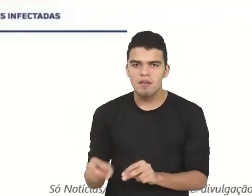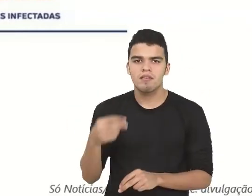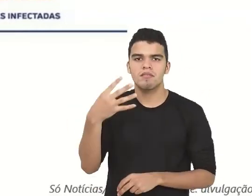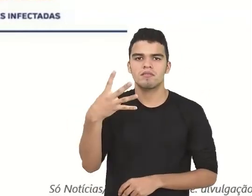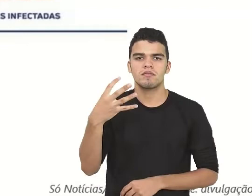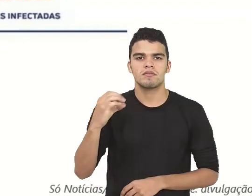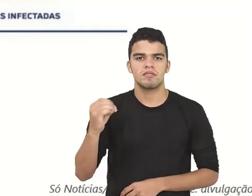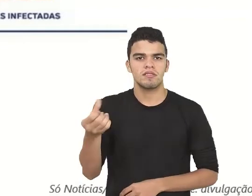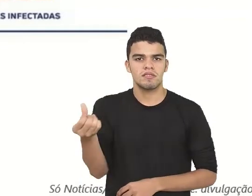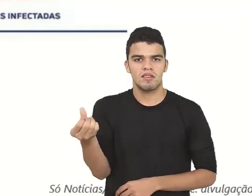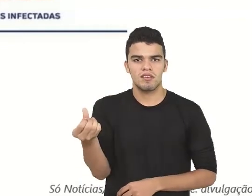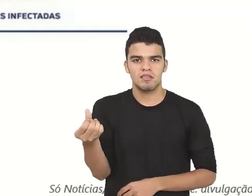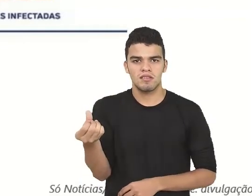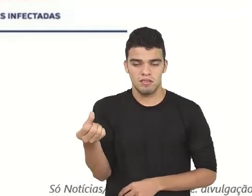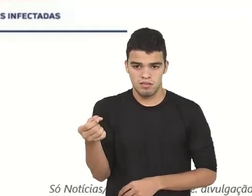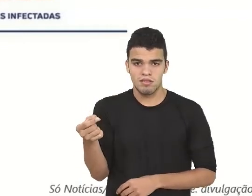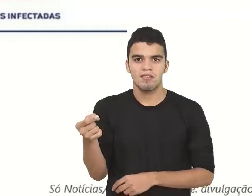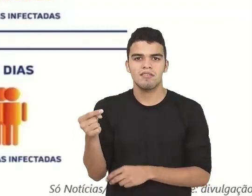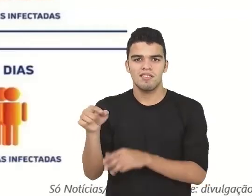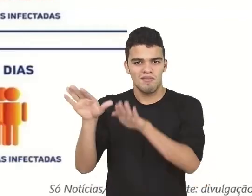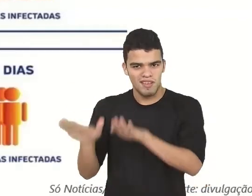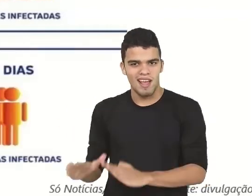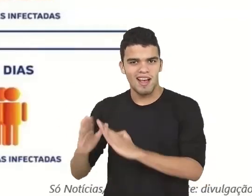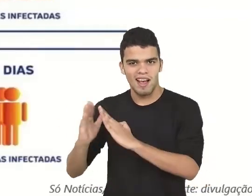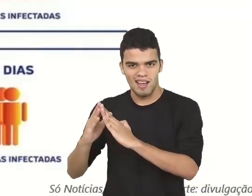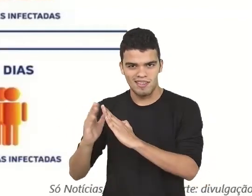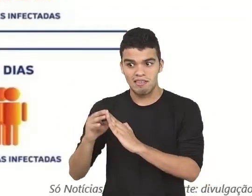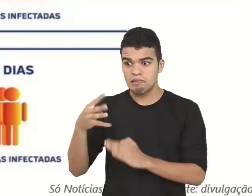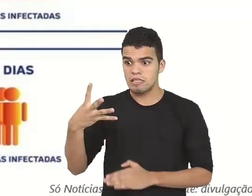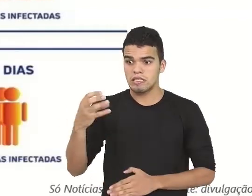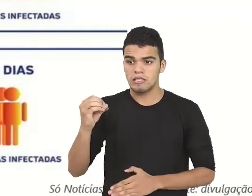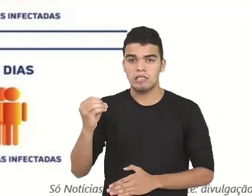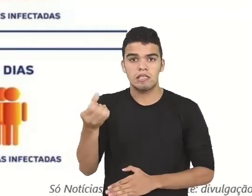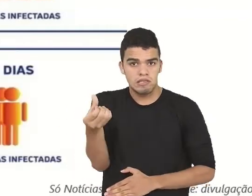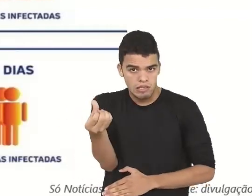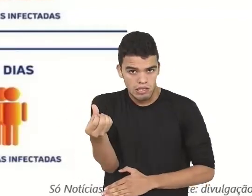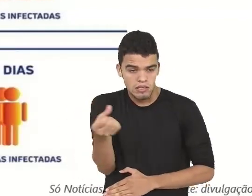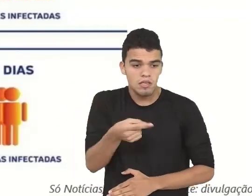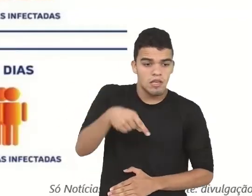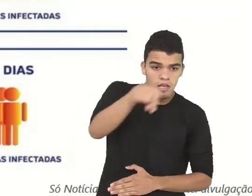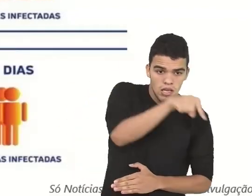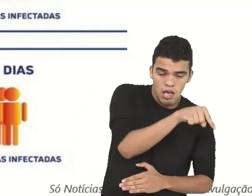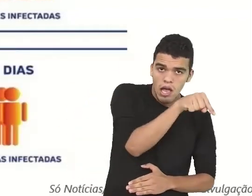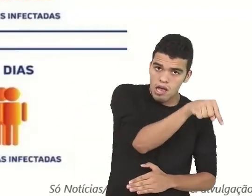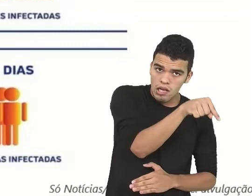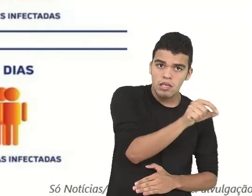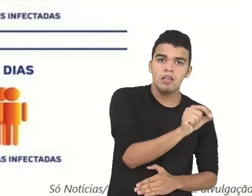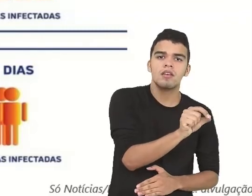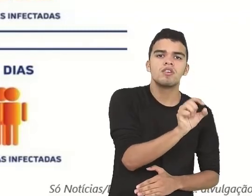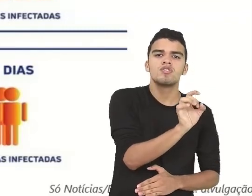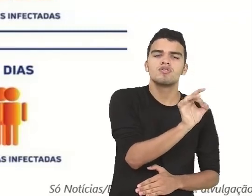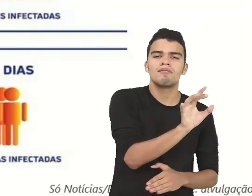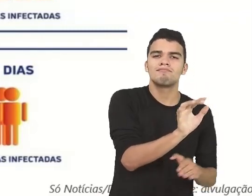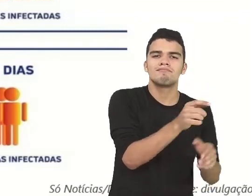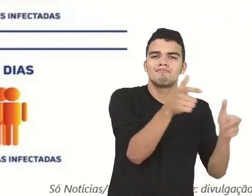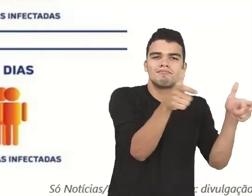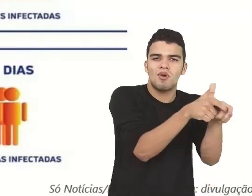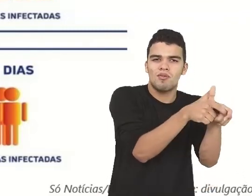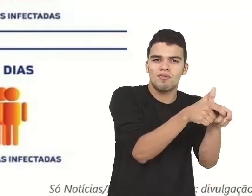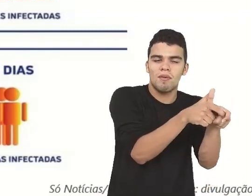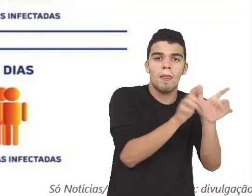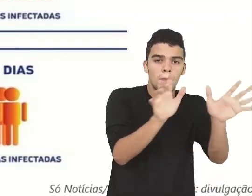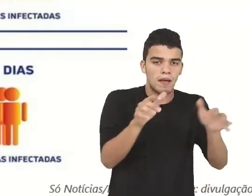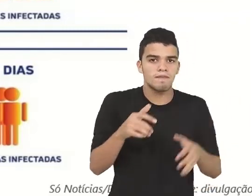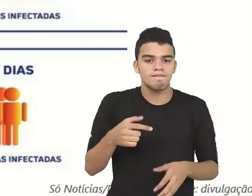tipo de isolamento. Mas o cenário perfeito é quando você tem 75% de isolamento ou mais. Por quê? Porque